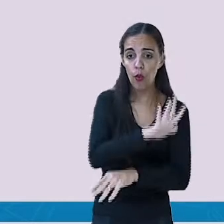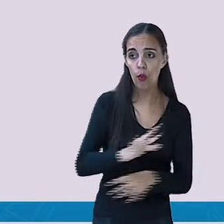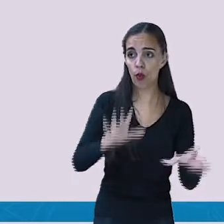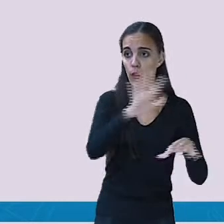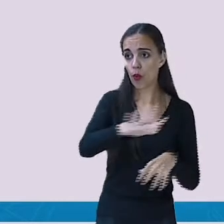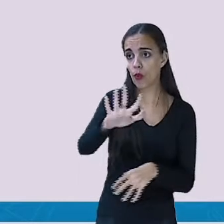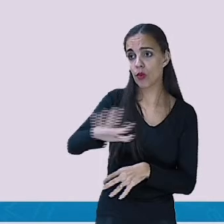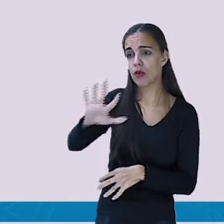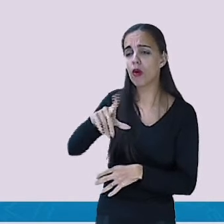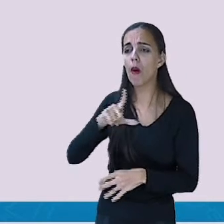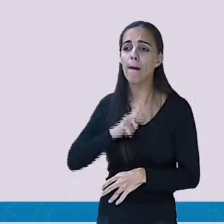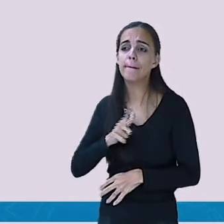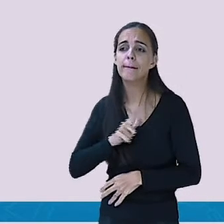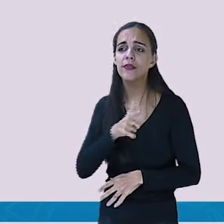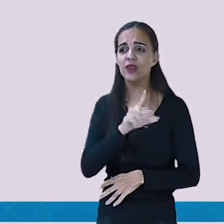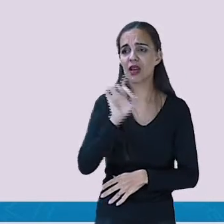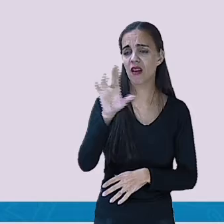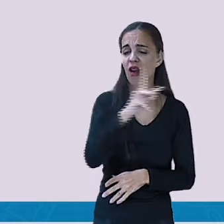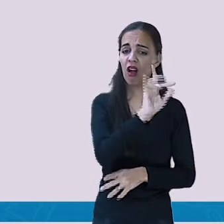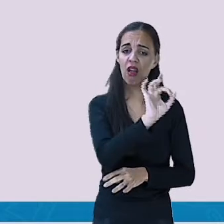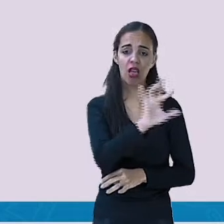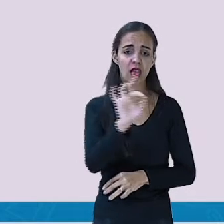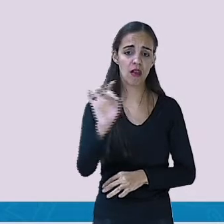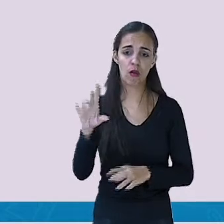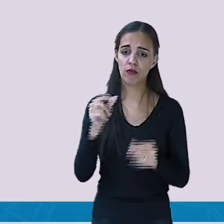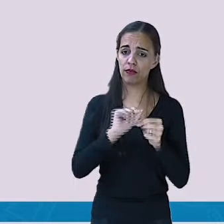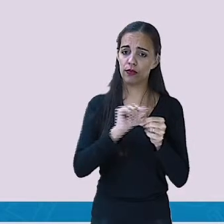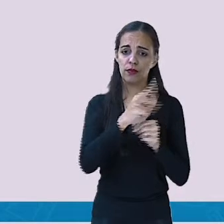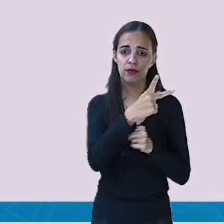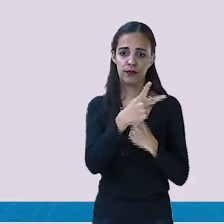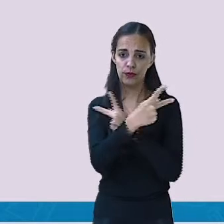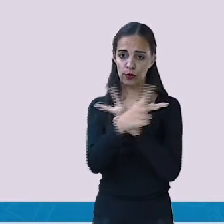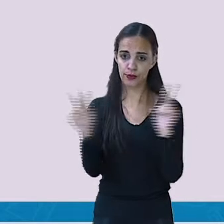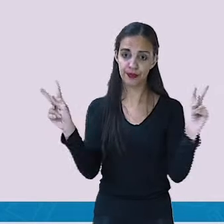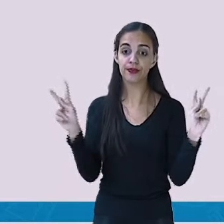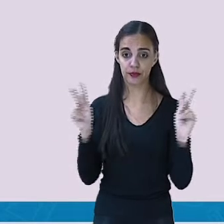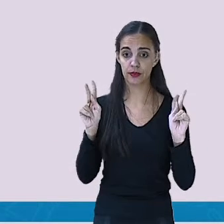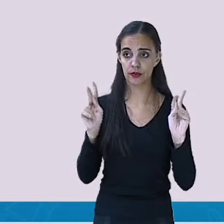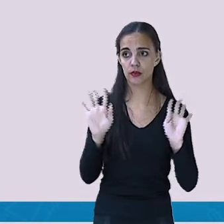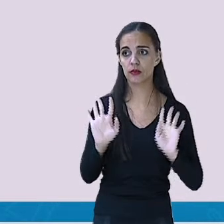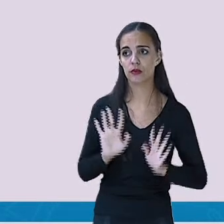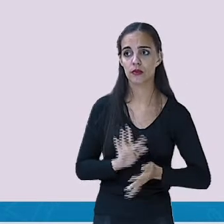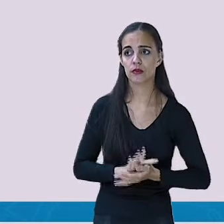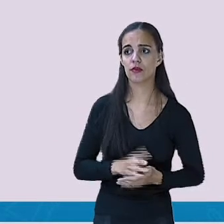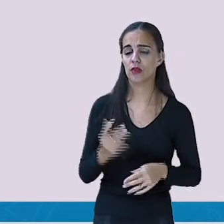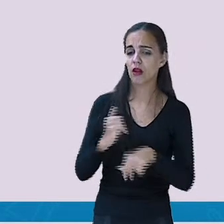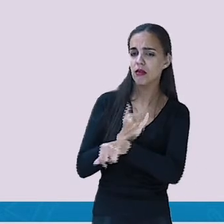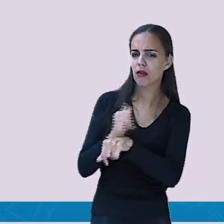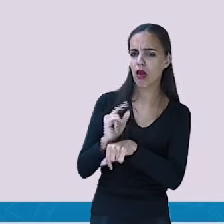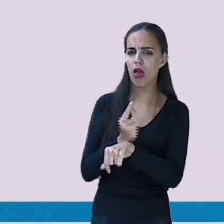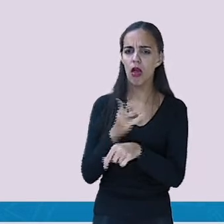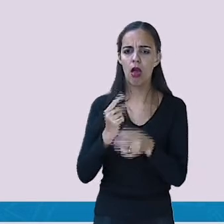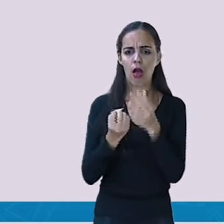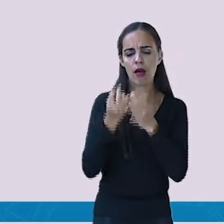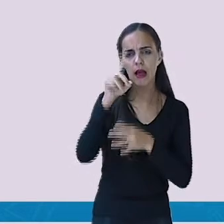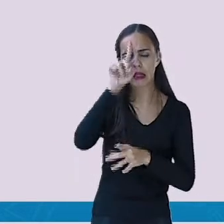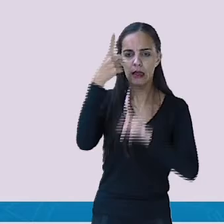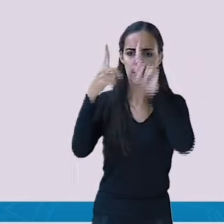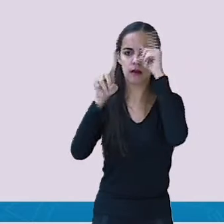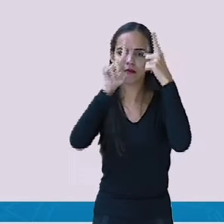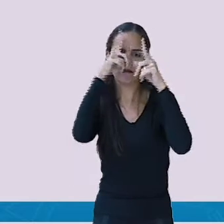próprio país, as atitudes, de repente, elas têm que ser diferentes. As estratégias têm que ser